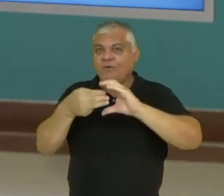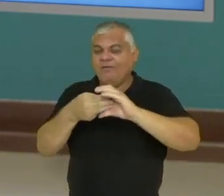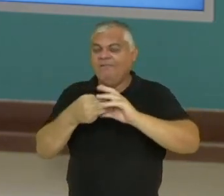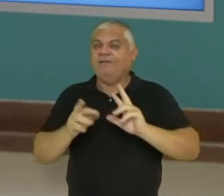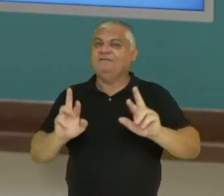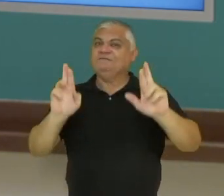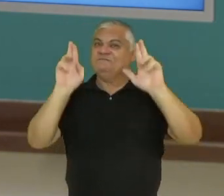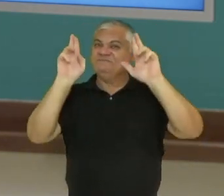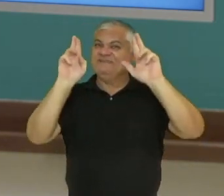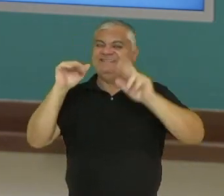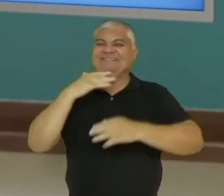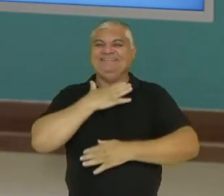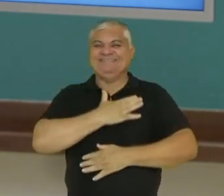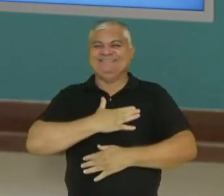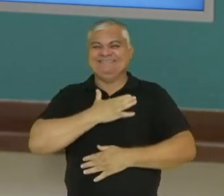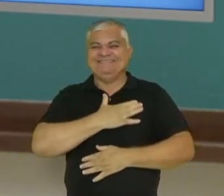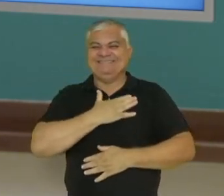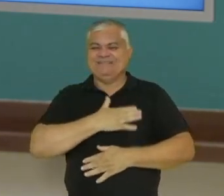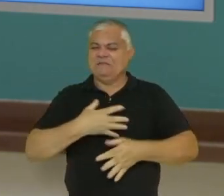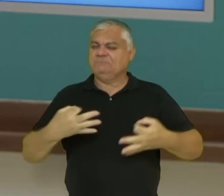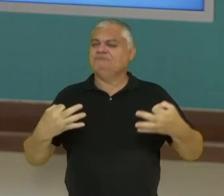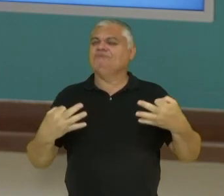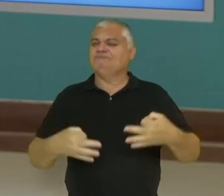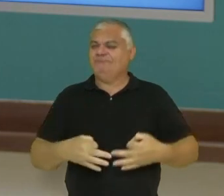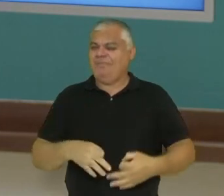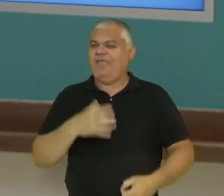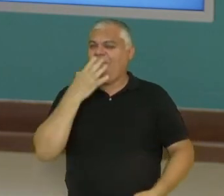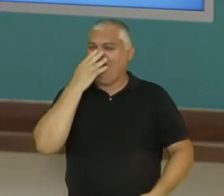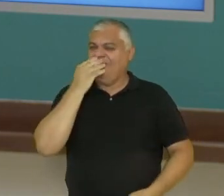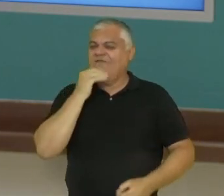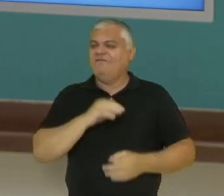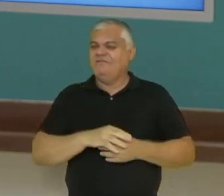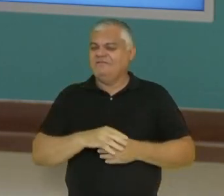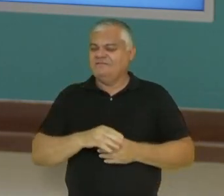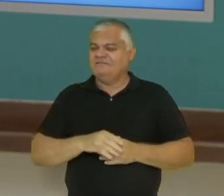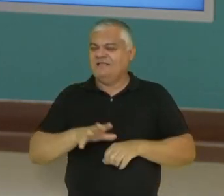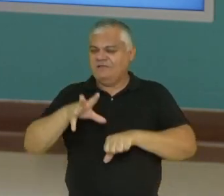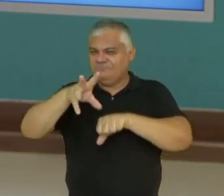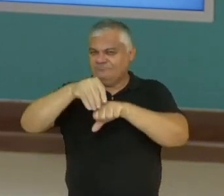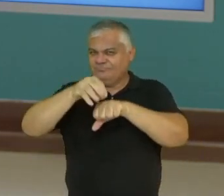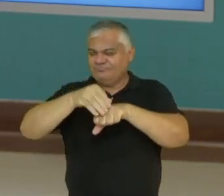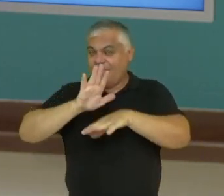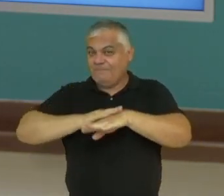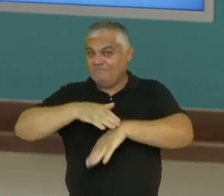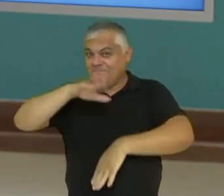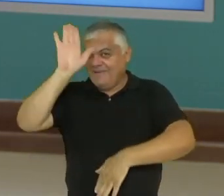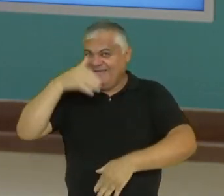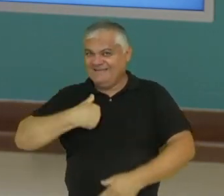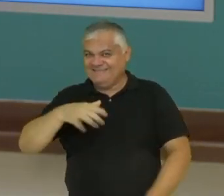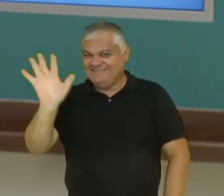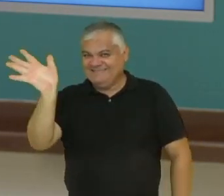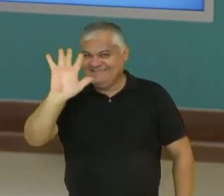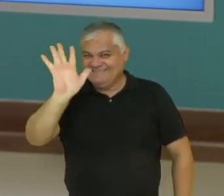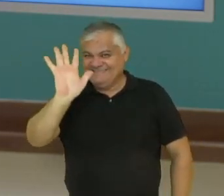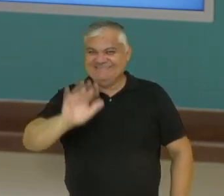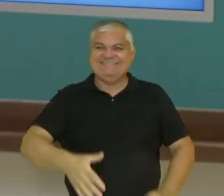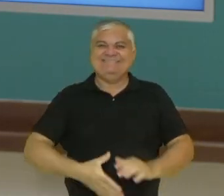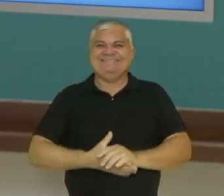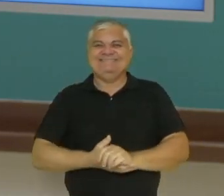espero que você tenha gostado, certamente você aprimorou mais ainda os seus conhecimentos. Até breve!